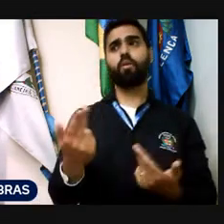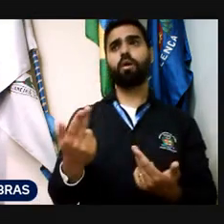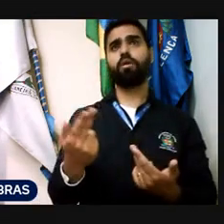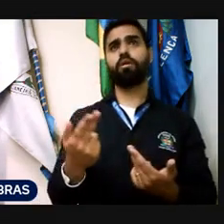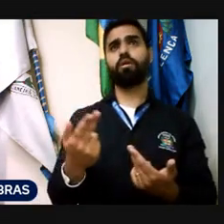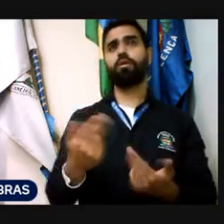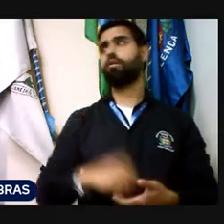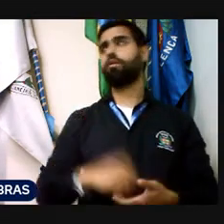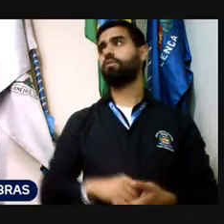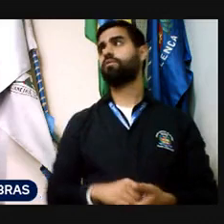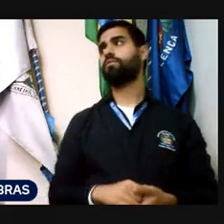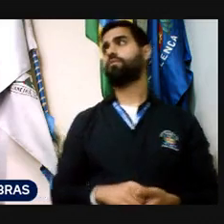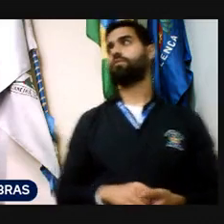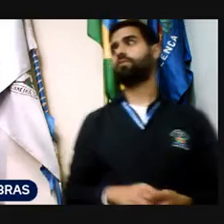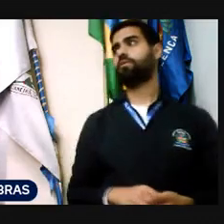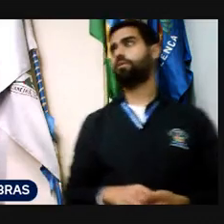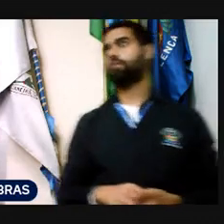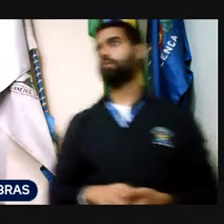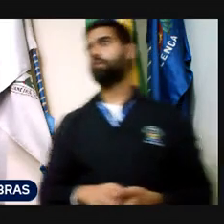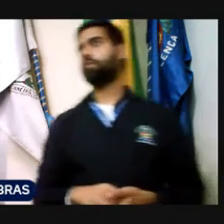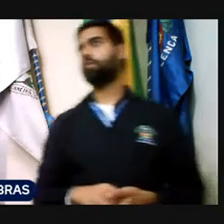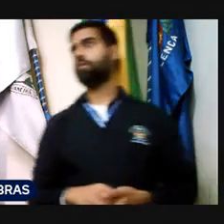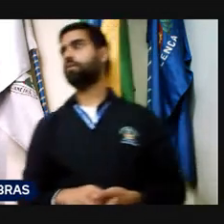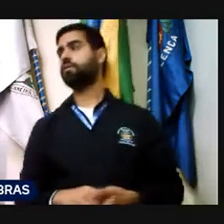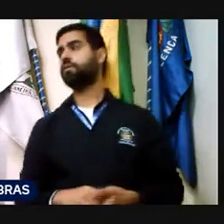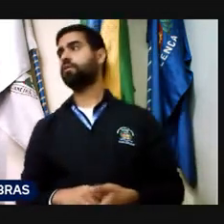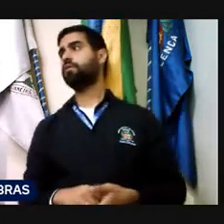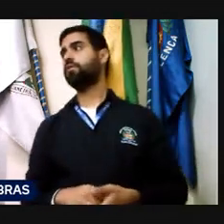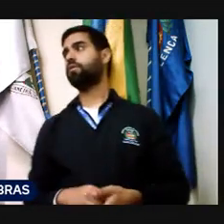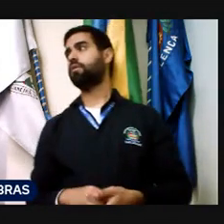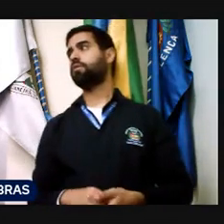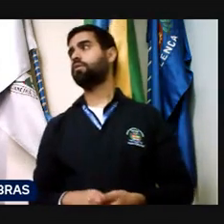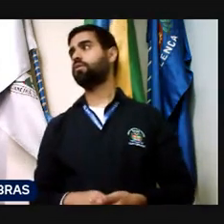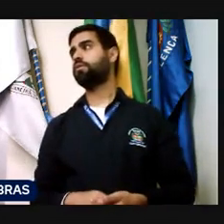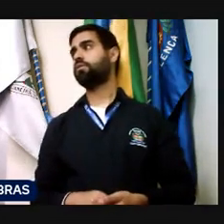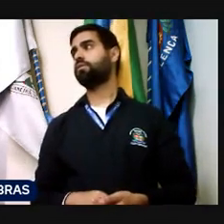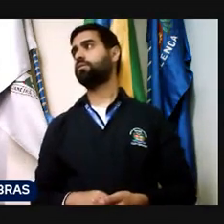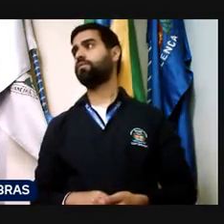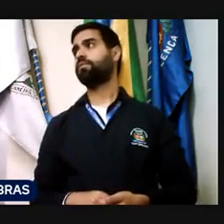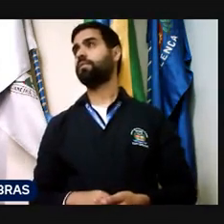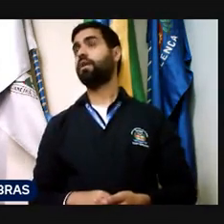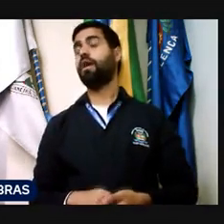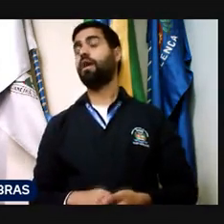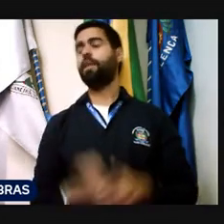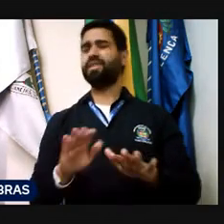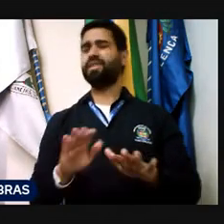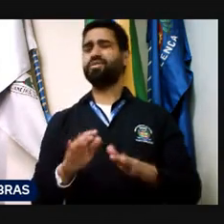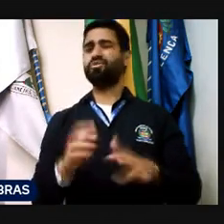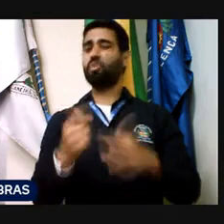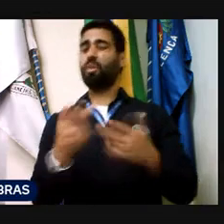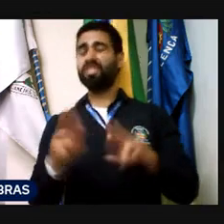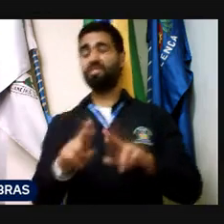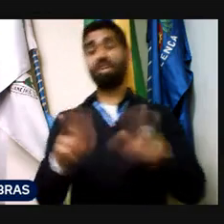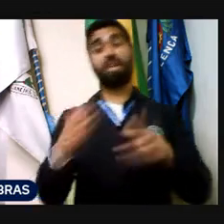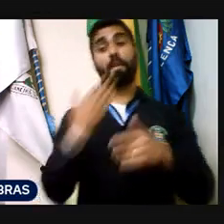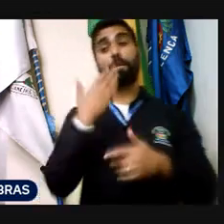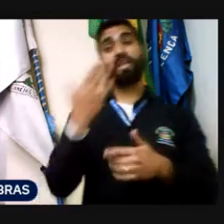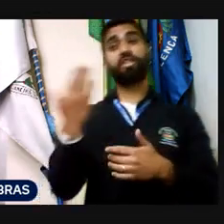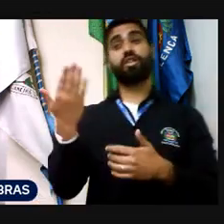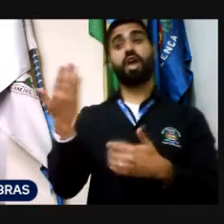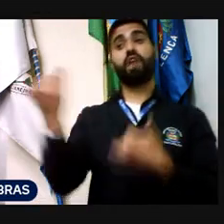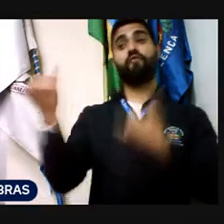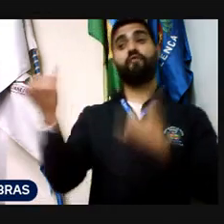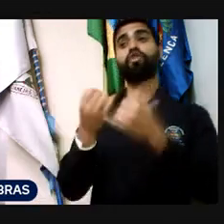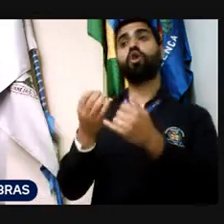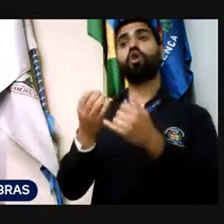da emenda. Não sou o autor do requerimento, mas são coisas distintas. Porque ele pede informações sobre o